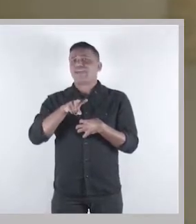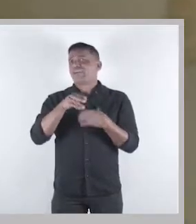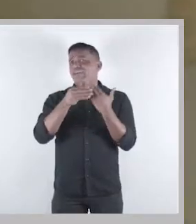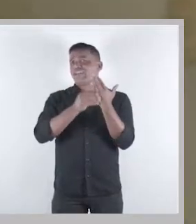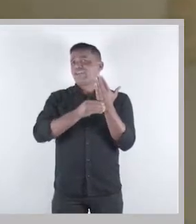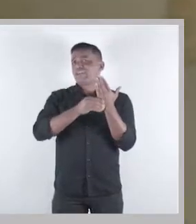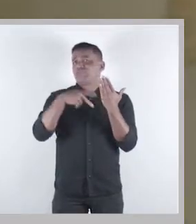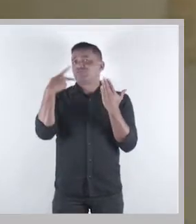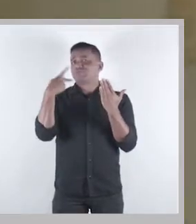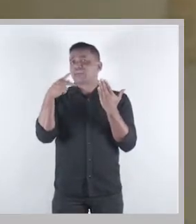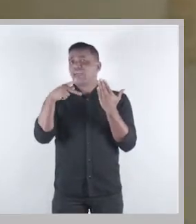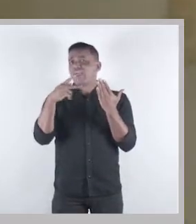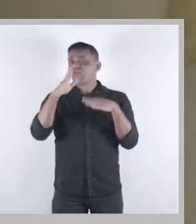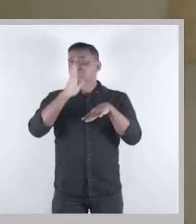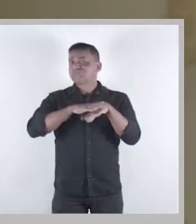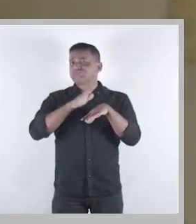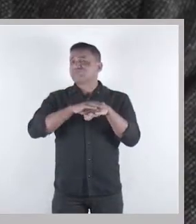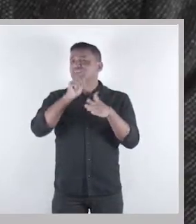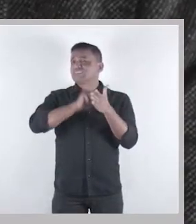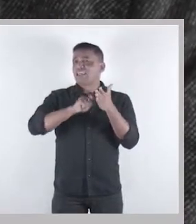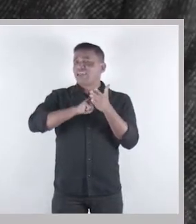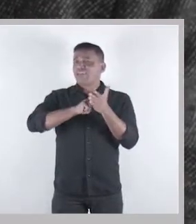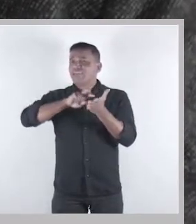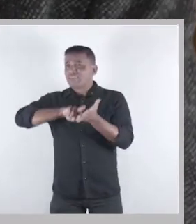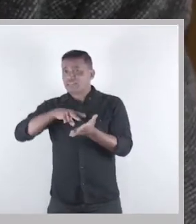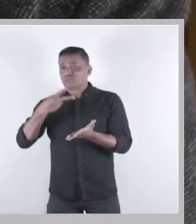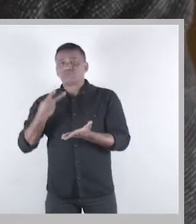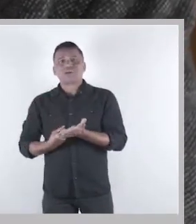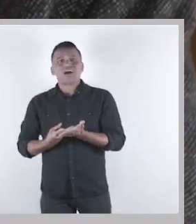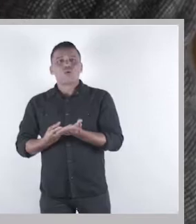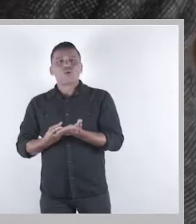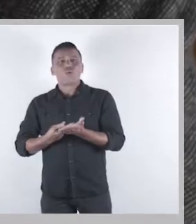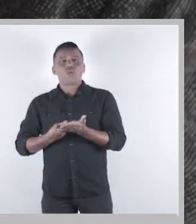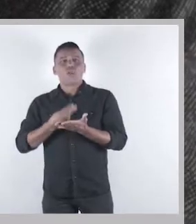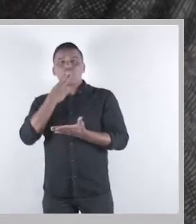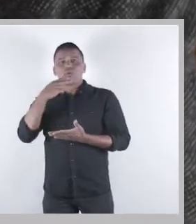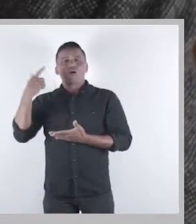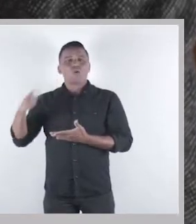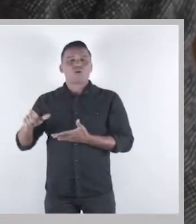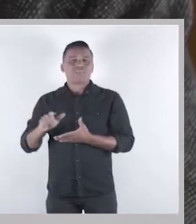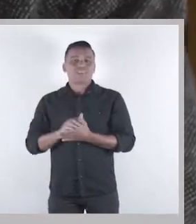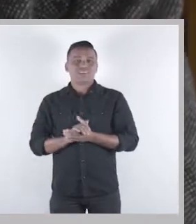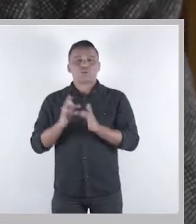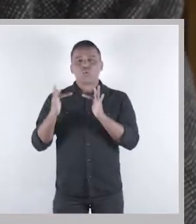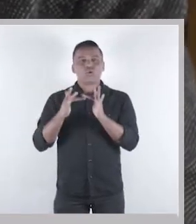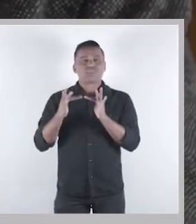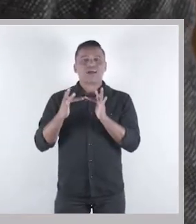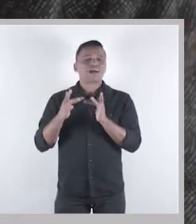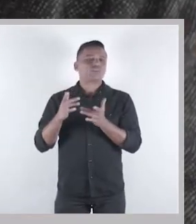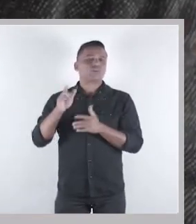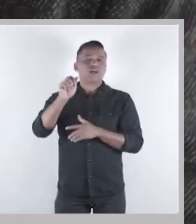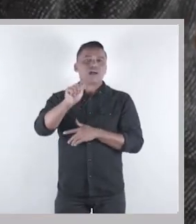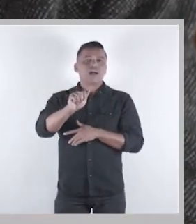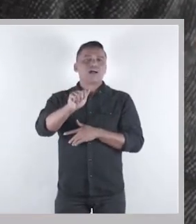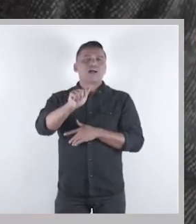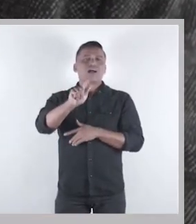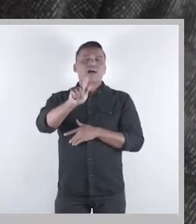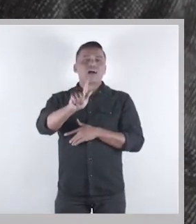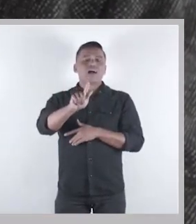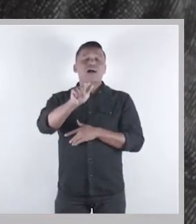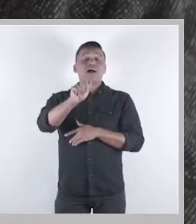contato né com Augustinho é importante até contextualiza-se porque esse livro na verdade ele é resultado